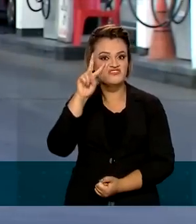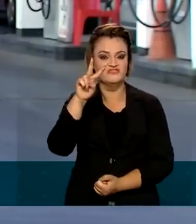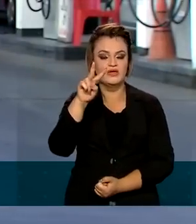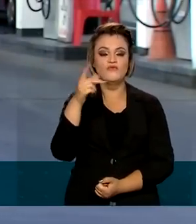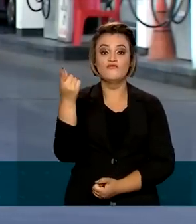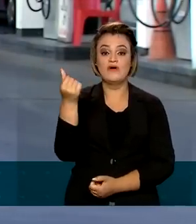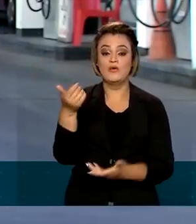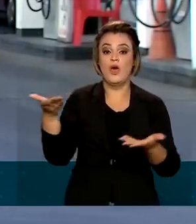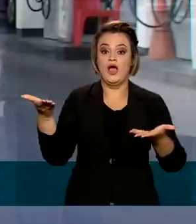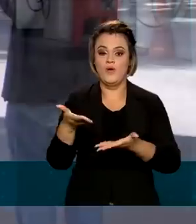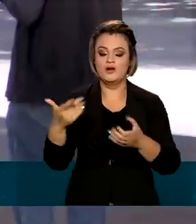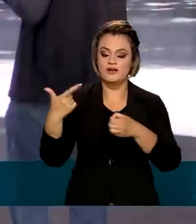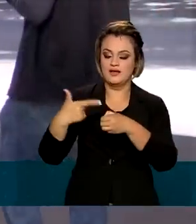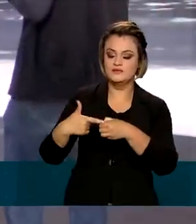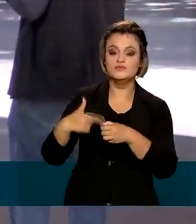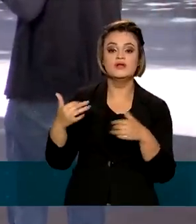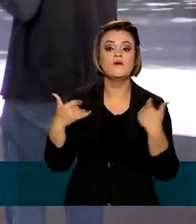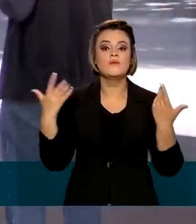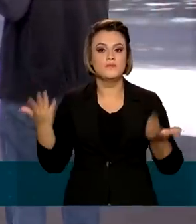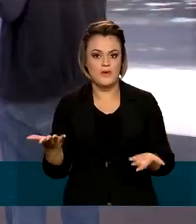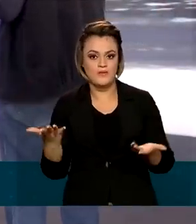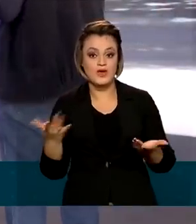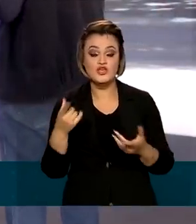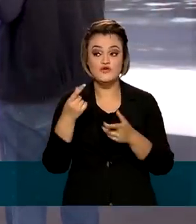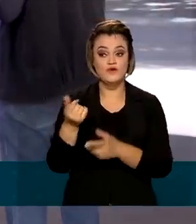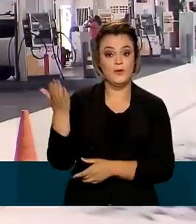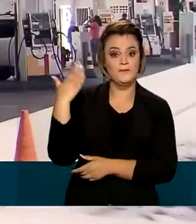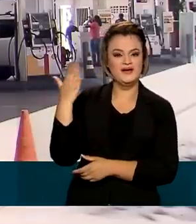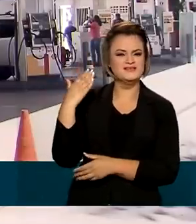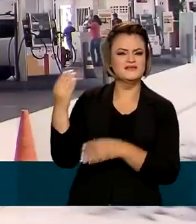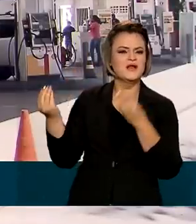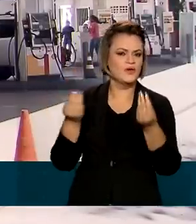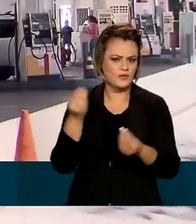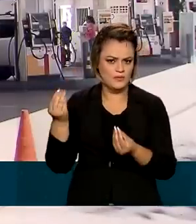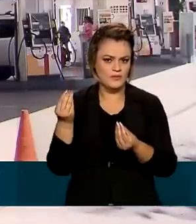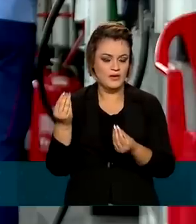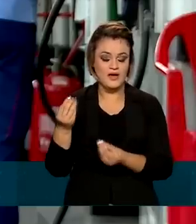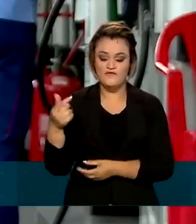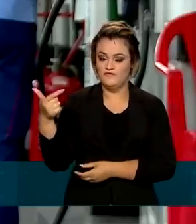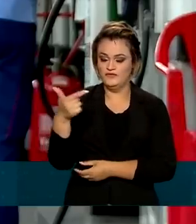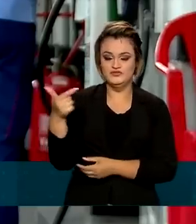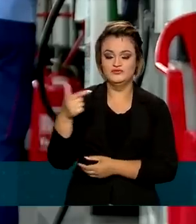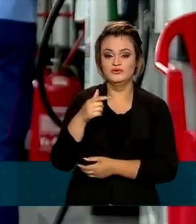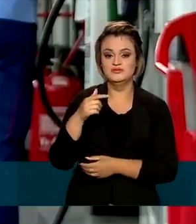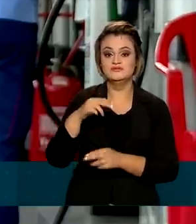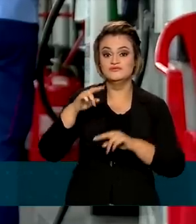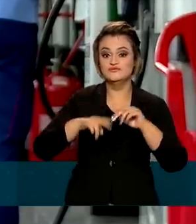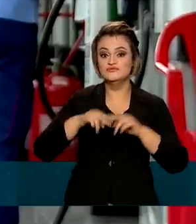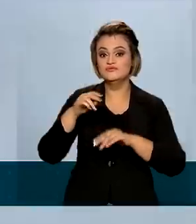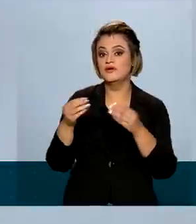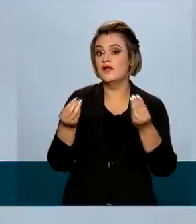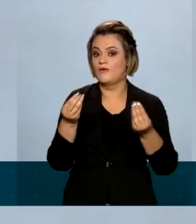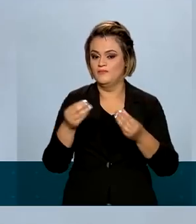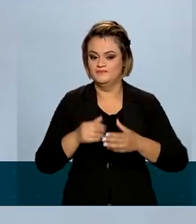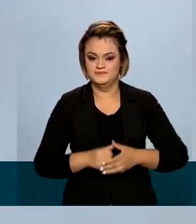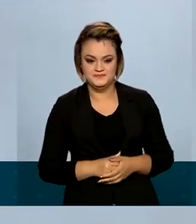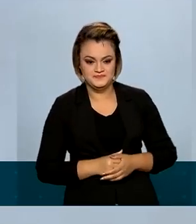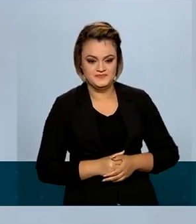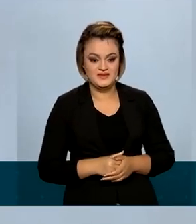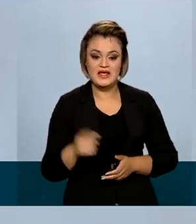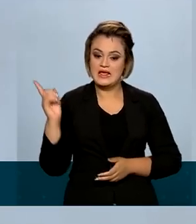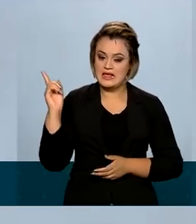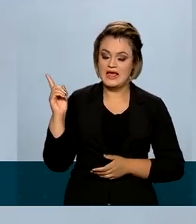né, o preço atual dos combustíveis e também o preço cobrado lá em 22 de junho, antes da redução de tributos, né?